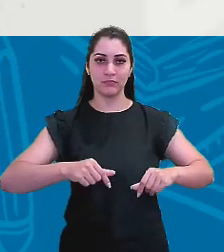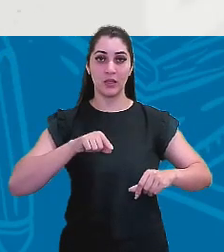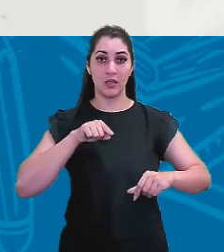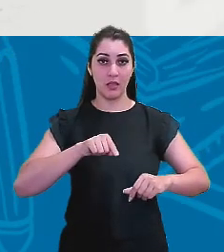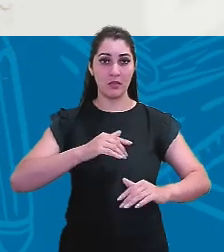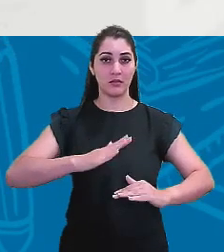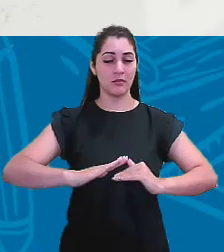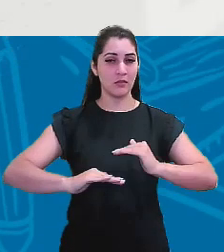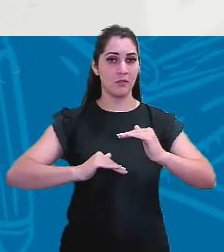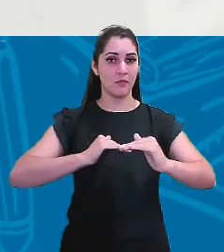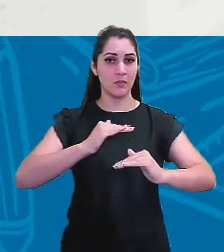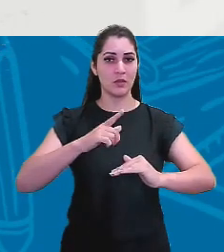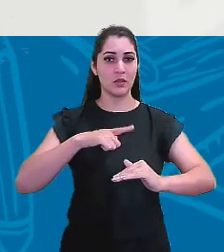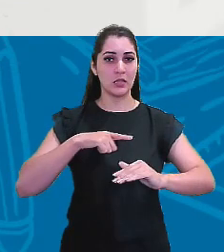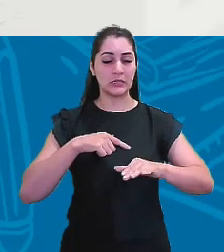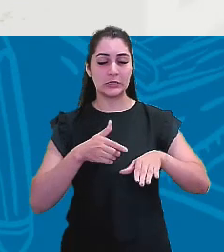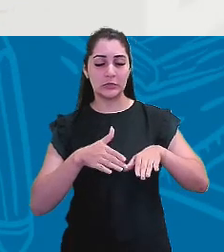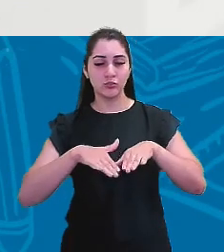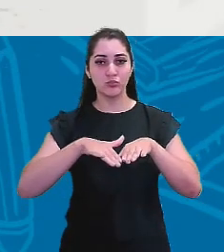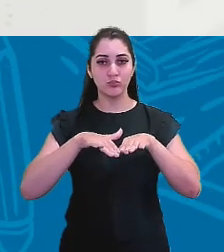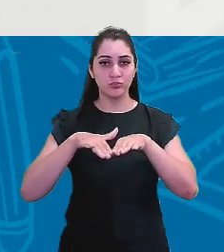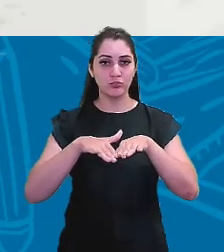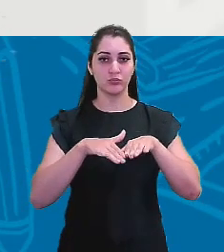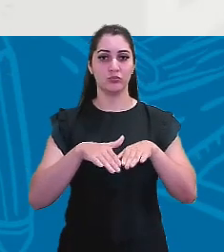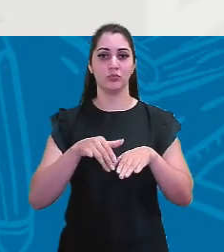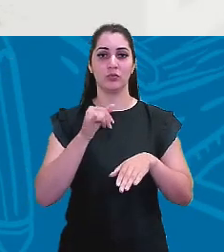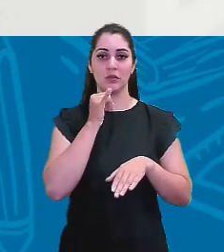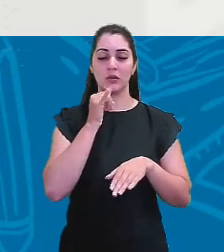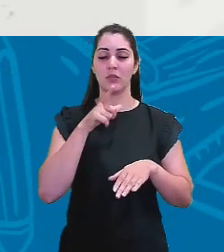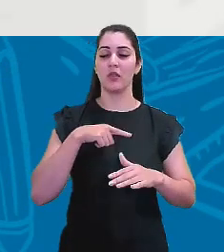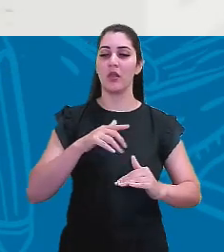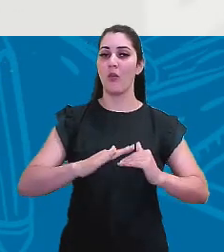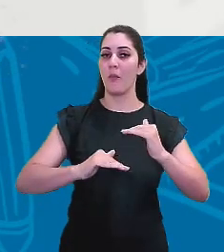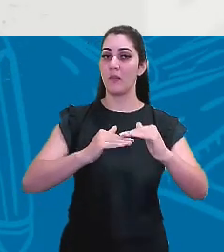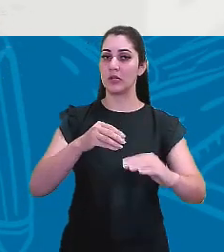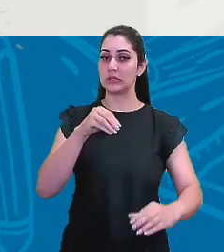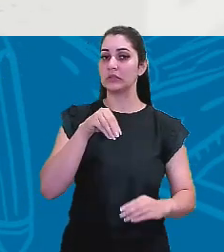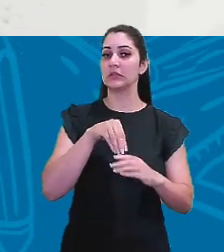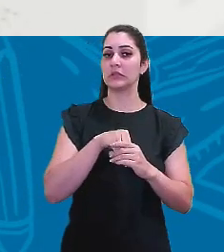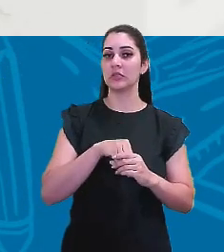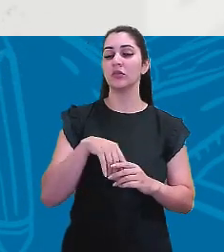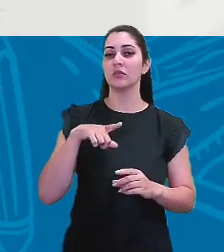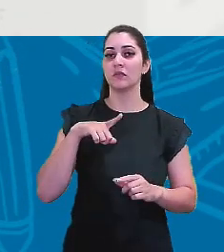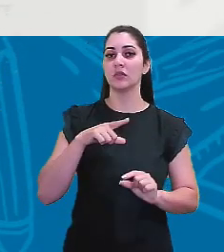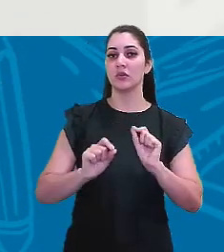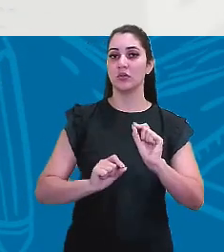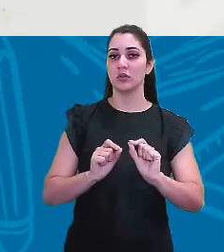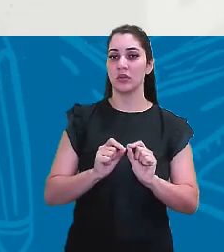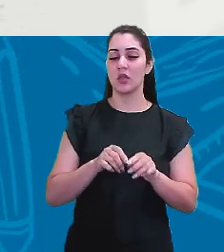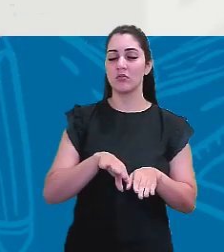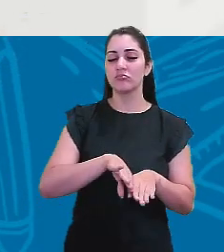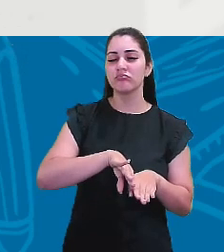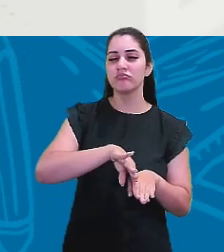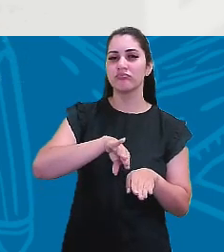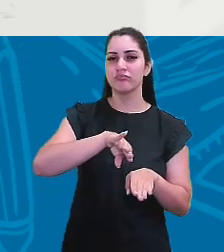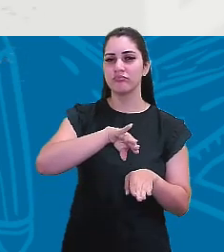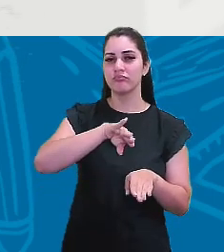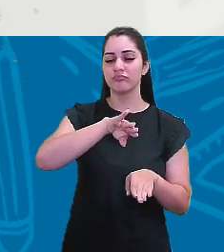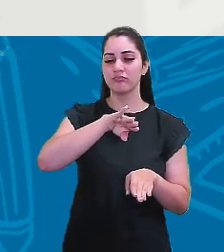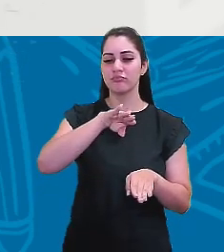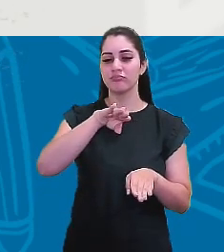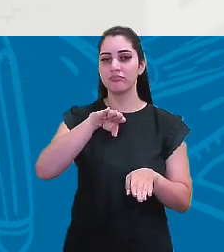processo haja um certo equilíbrio, né? Nós vamos ter o processo interno que vai soerguendo, né,